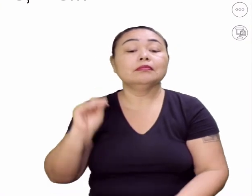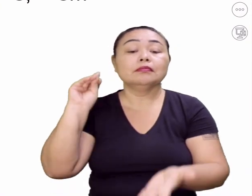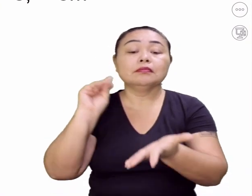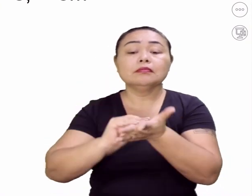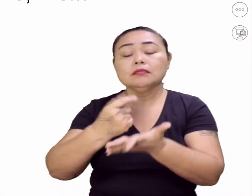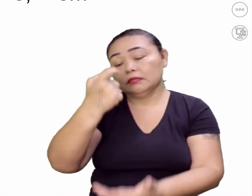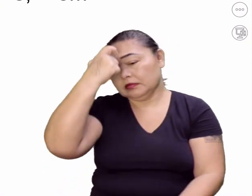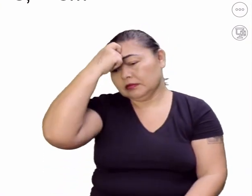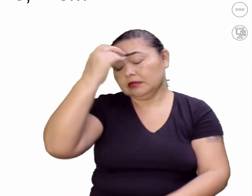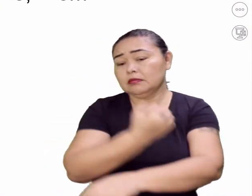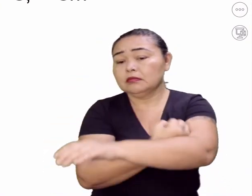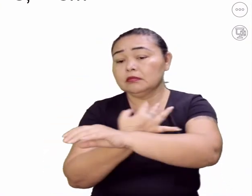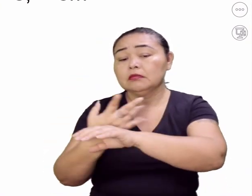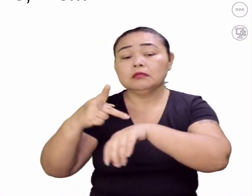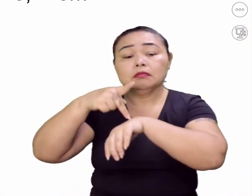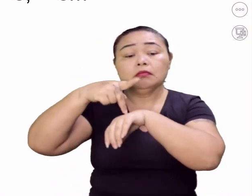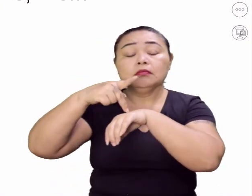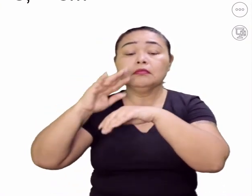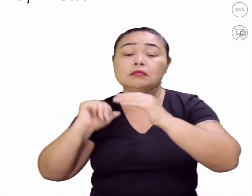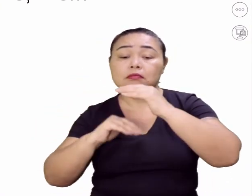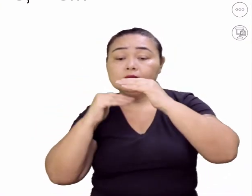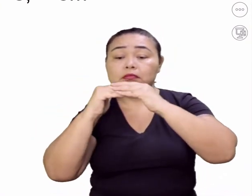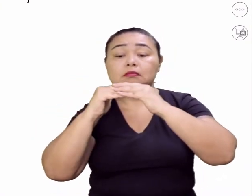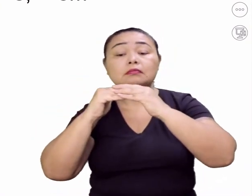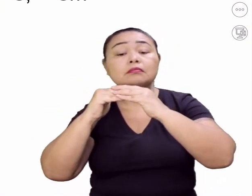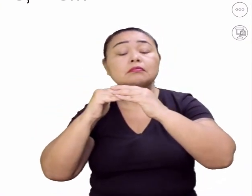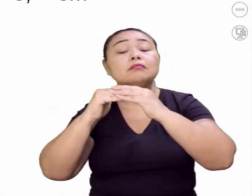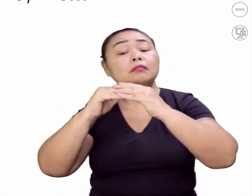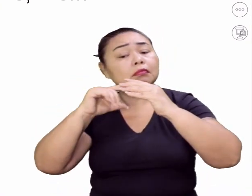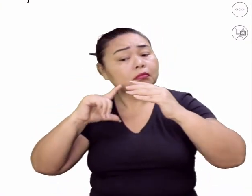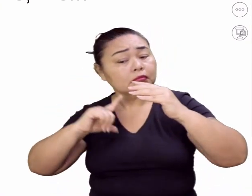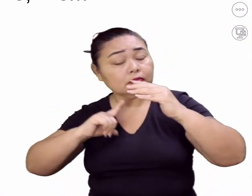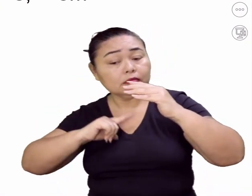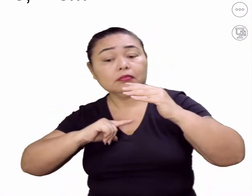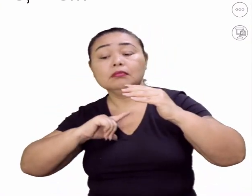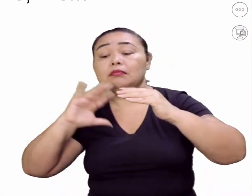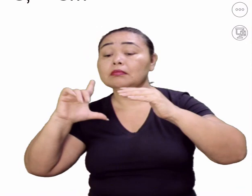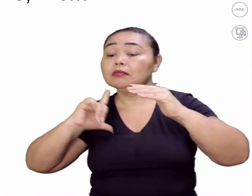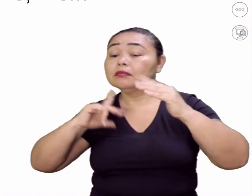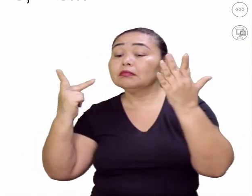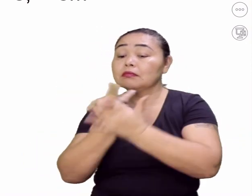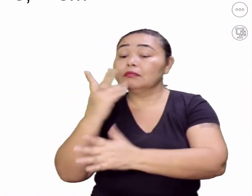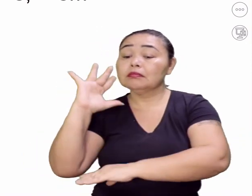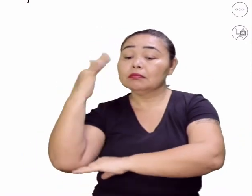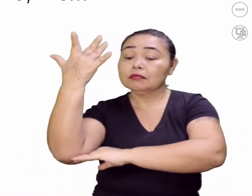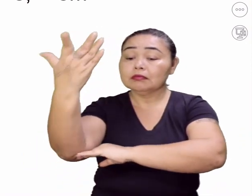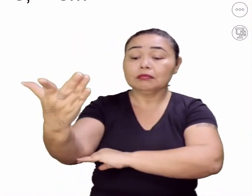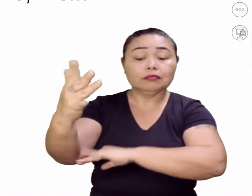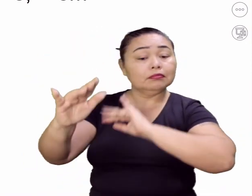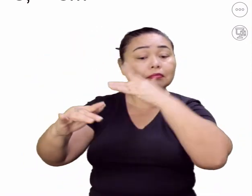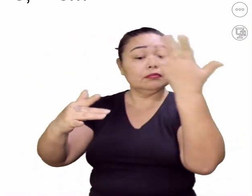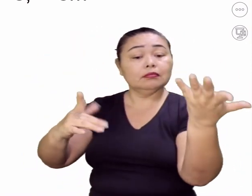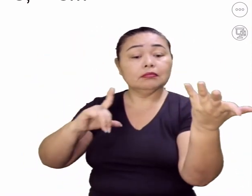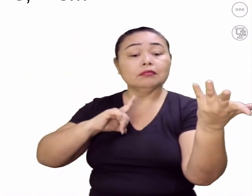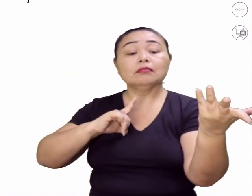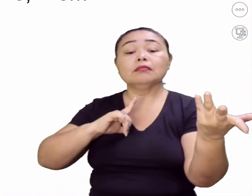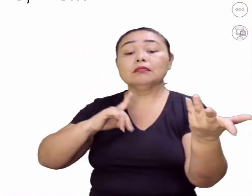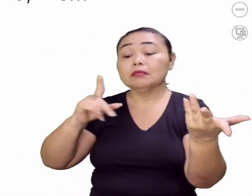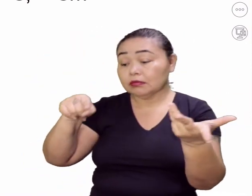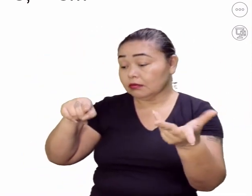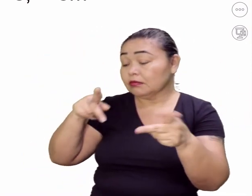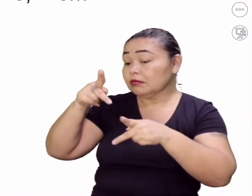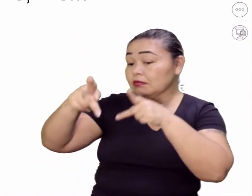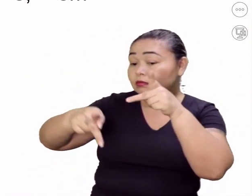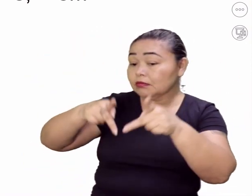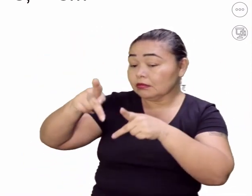de consciência ambiental nos países subdesenvolvidos leva a desmatamentos ocasionados por populações